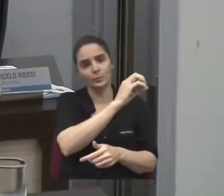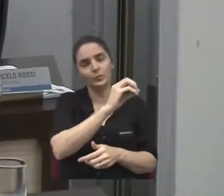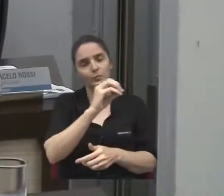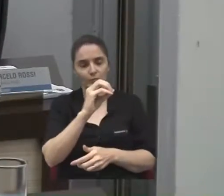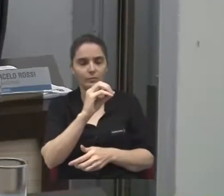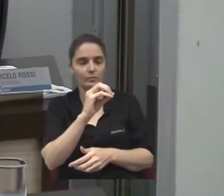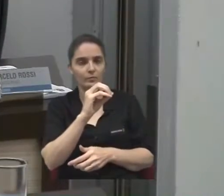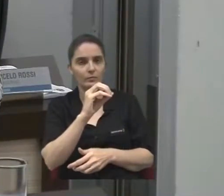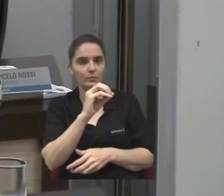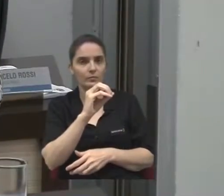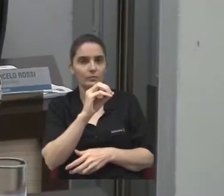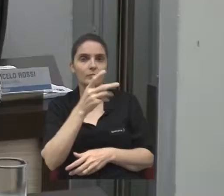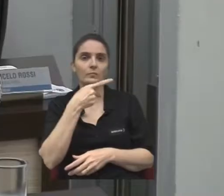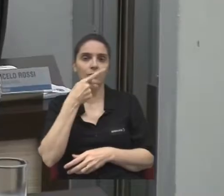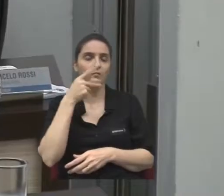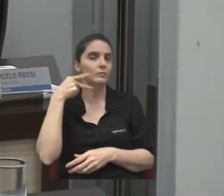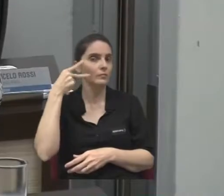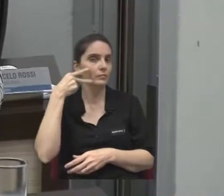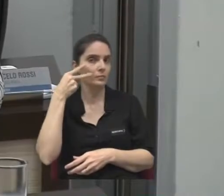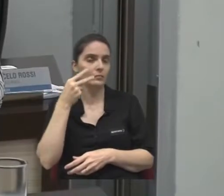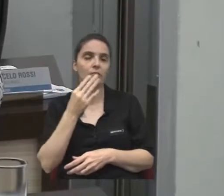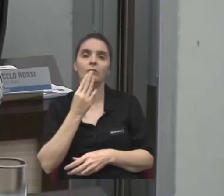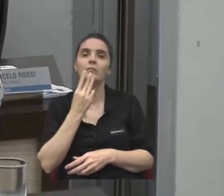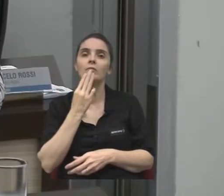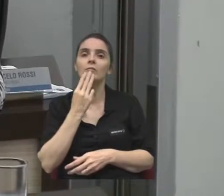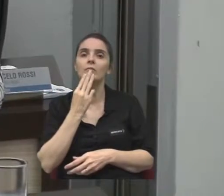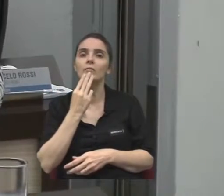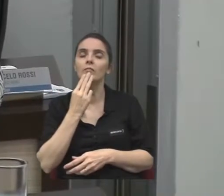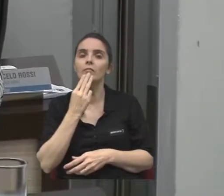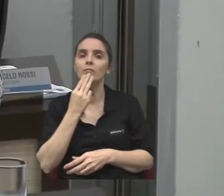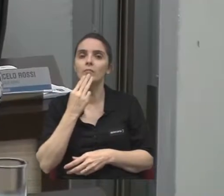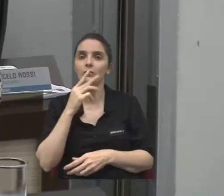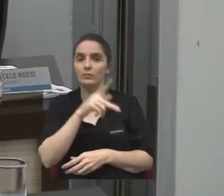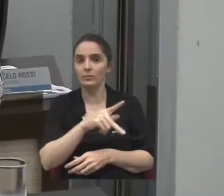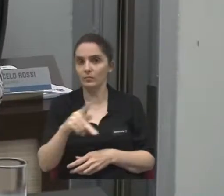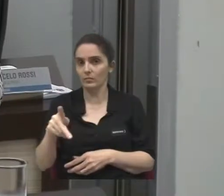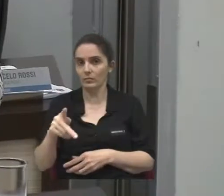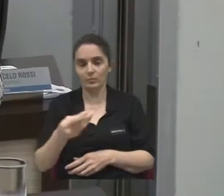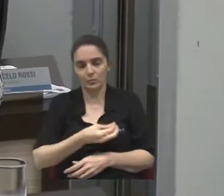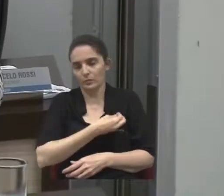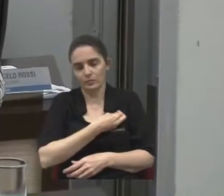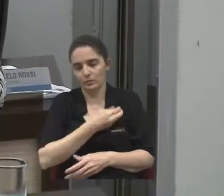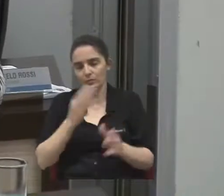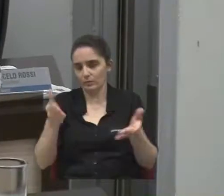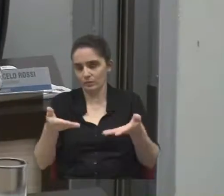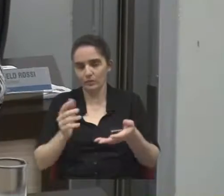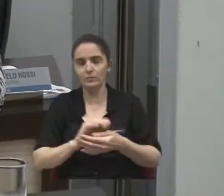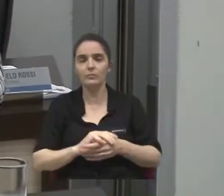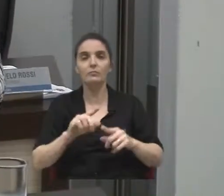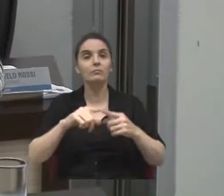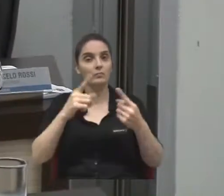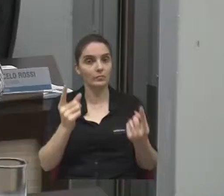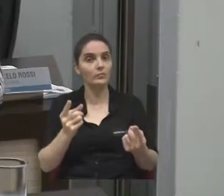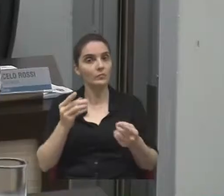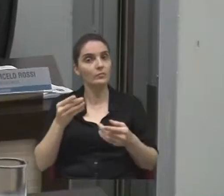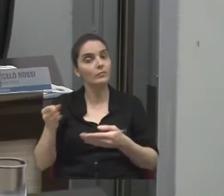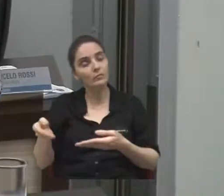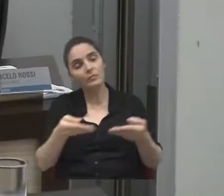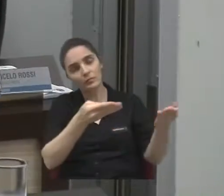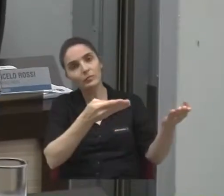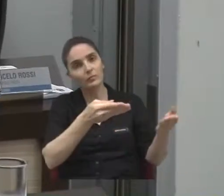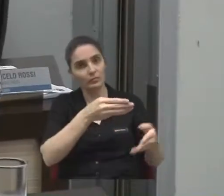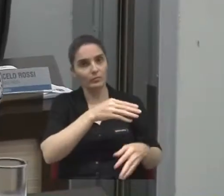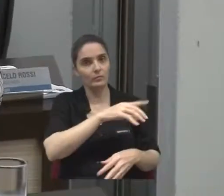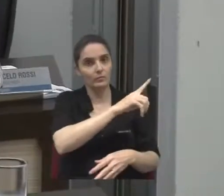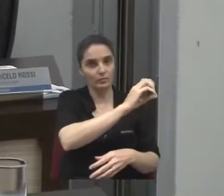o vereador Wagner, que é o presidente da comissão, não está aqui no momento, mas que nós estivemos lá e discutimos com o